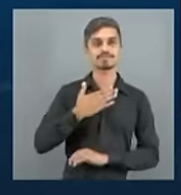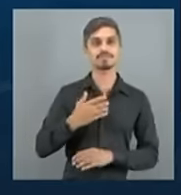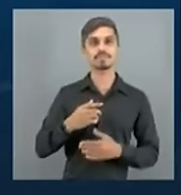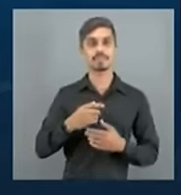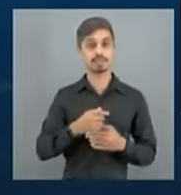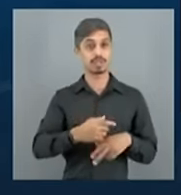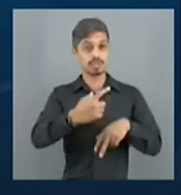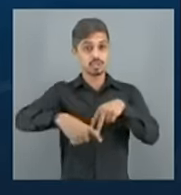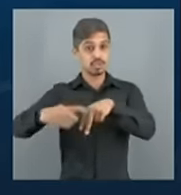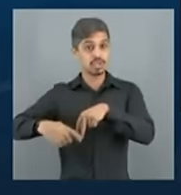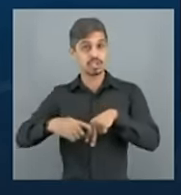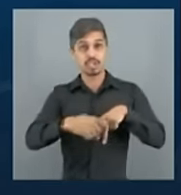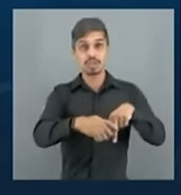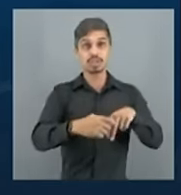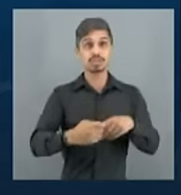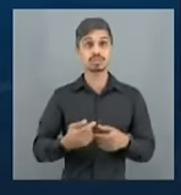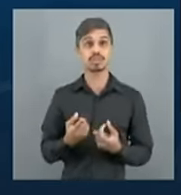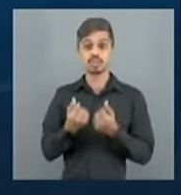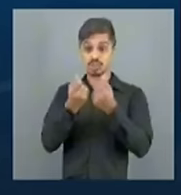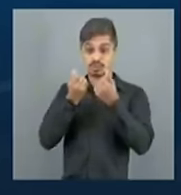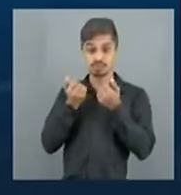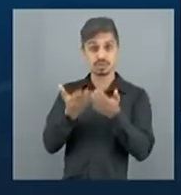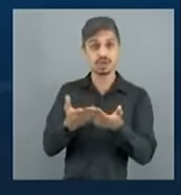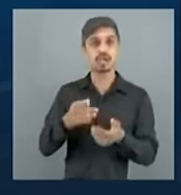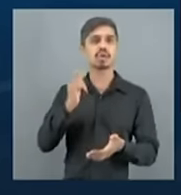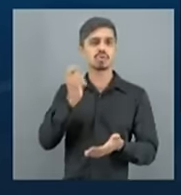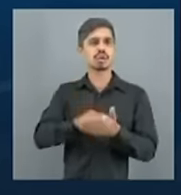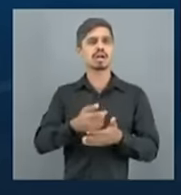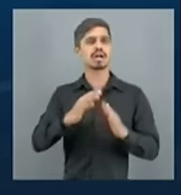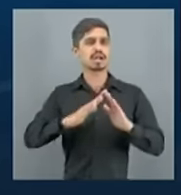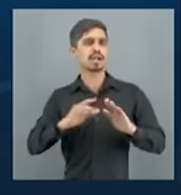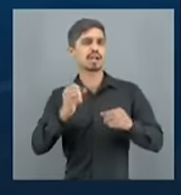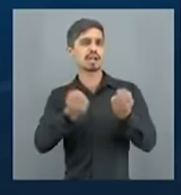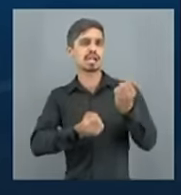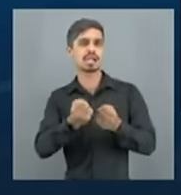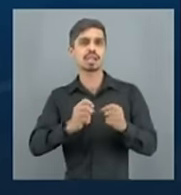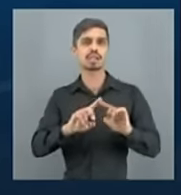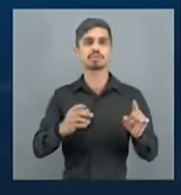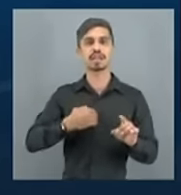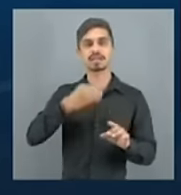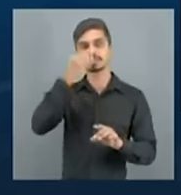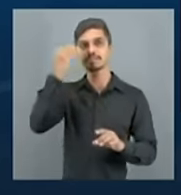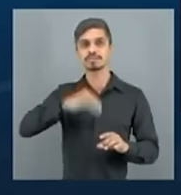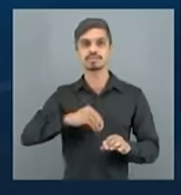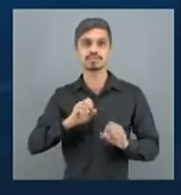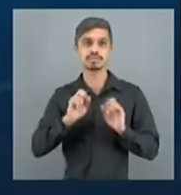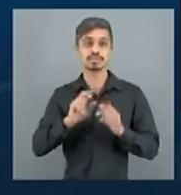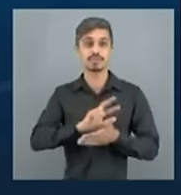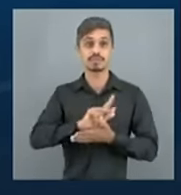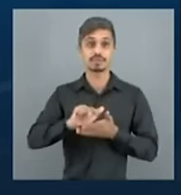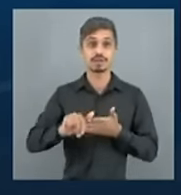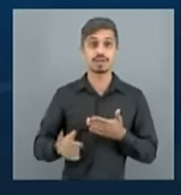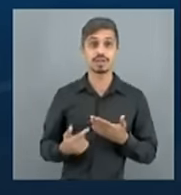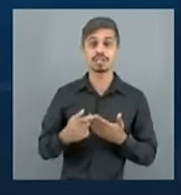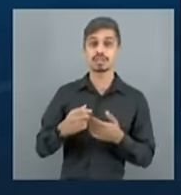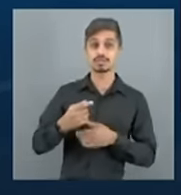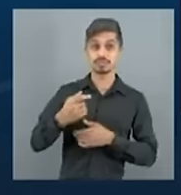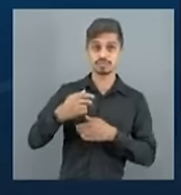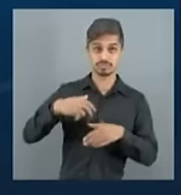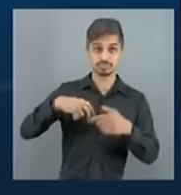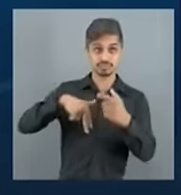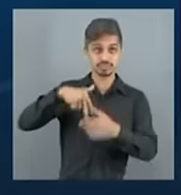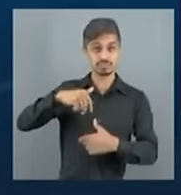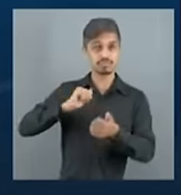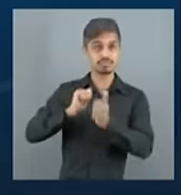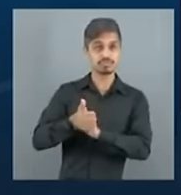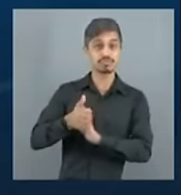um pouco para isso, compraram sua casa, seu carro, enfim, mas passou despercebido. Muitos jogadores foram